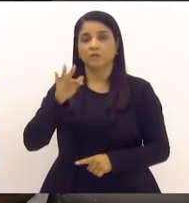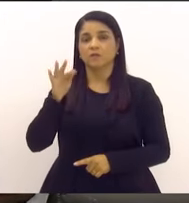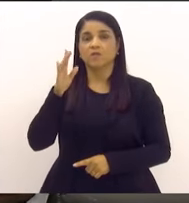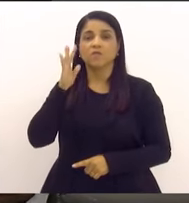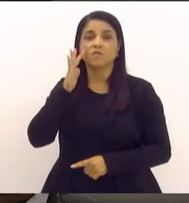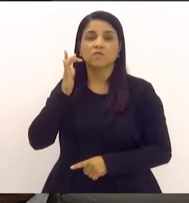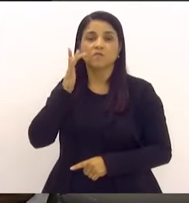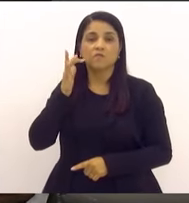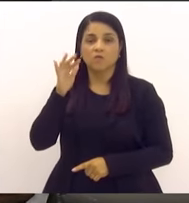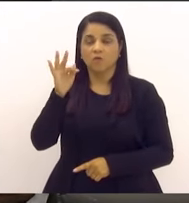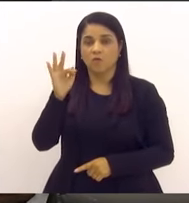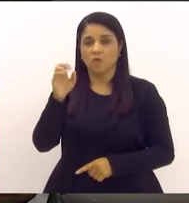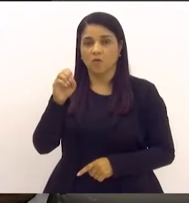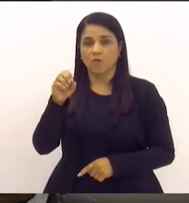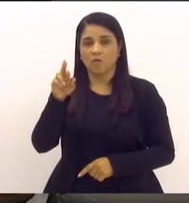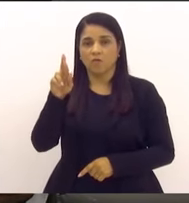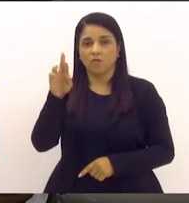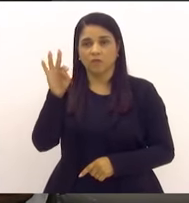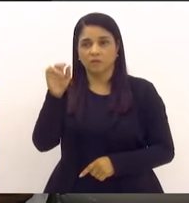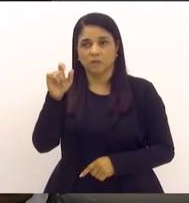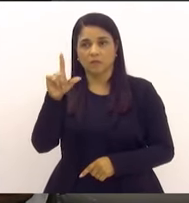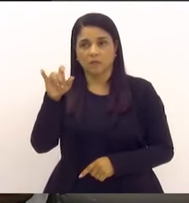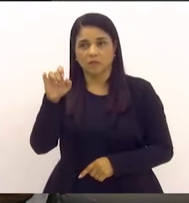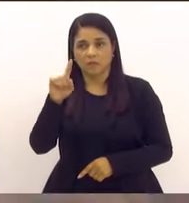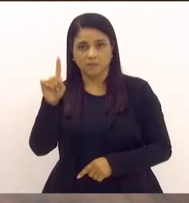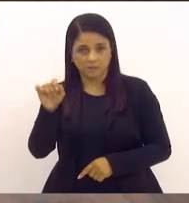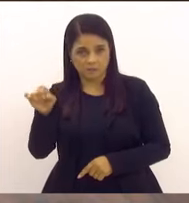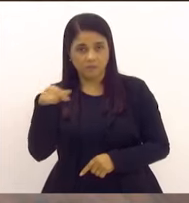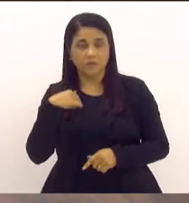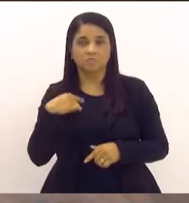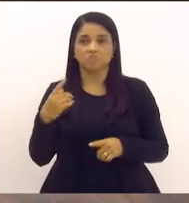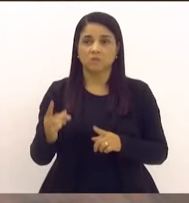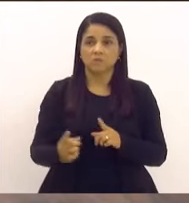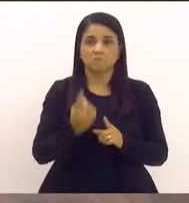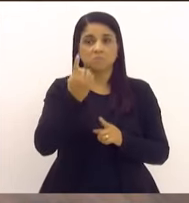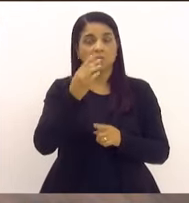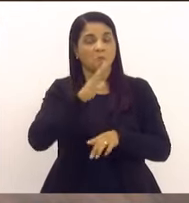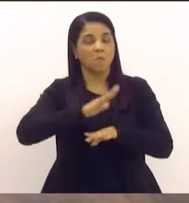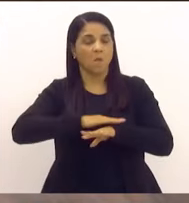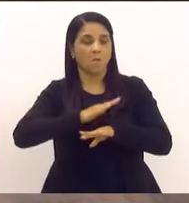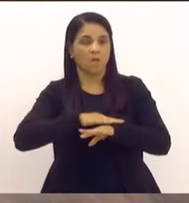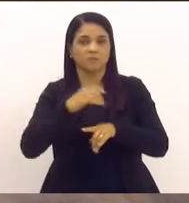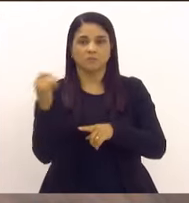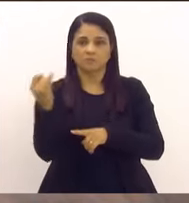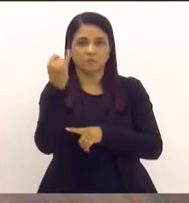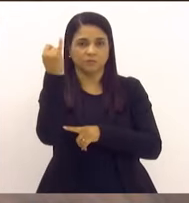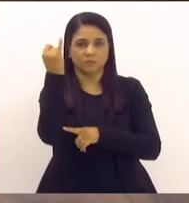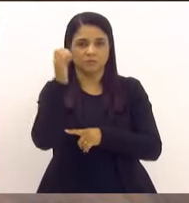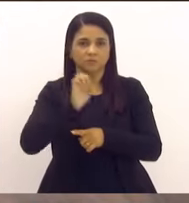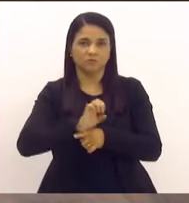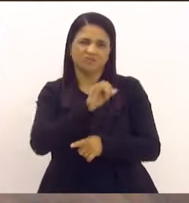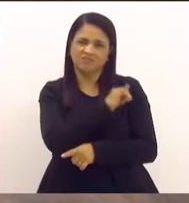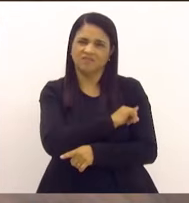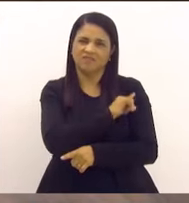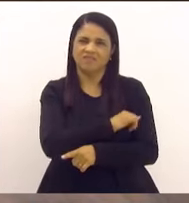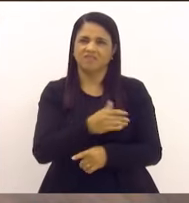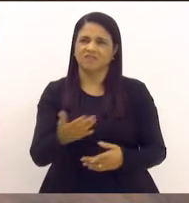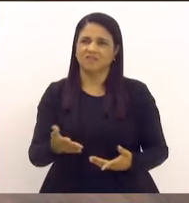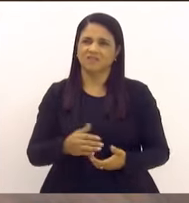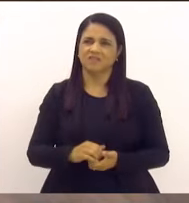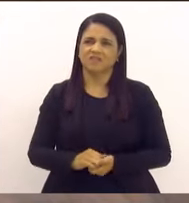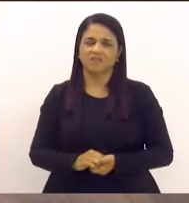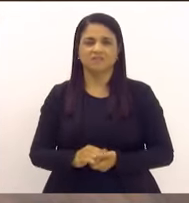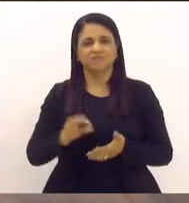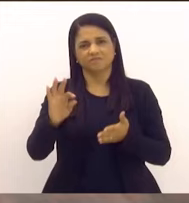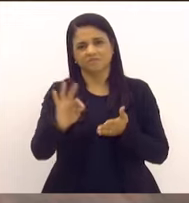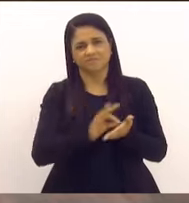estar presente nesse momento tão importante do nosso estado do Rio de Janeiro. Só isso, presidente. Obrigado, deputado. Próximo